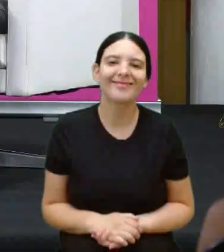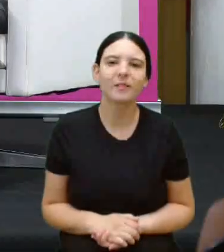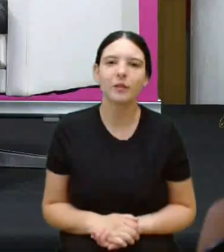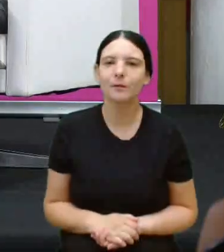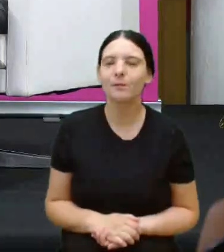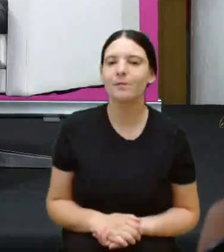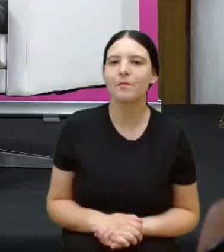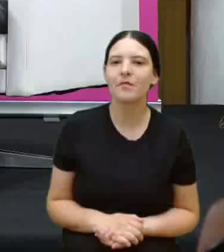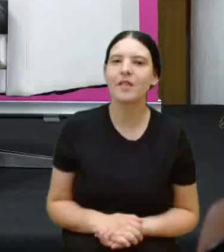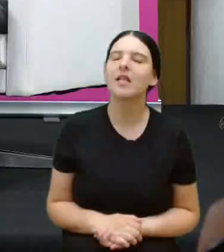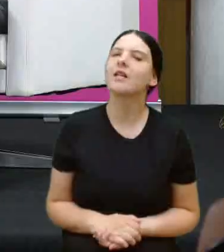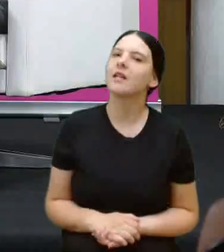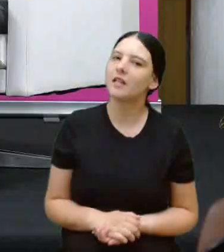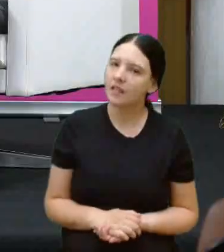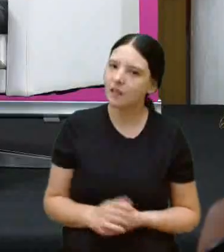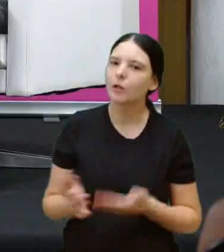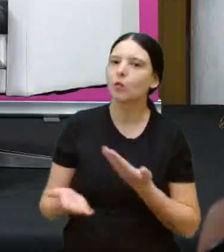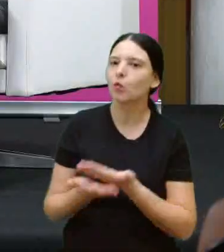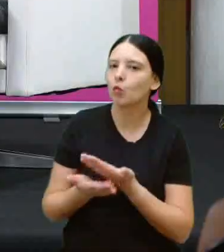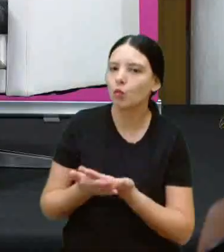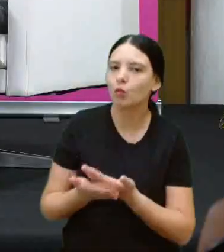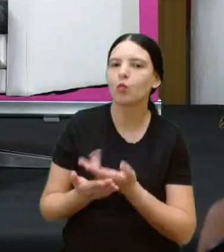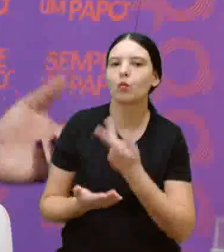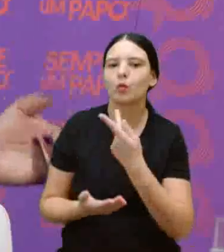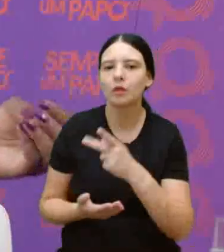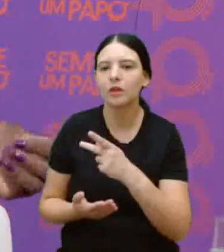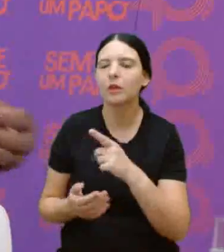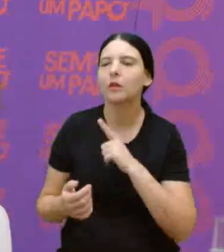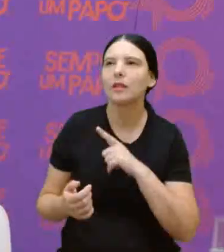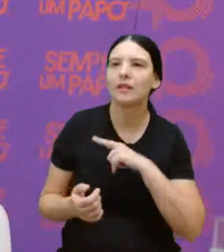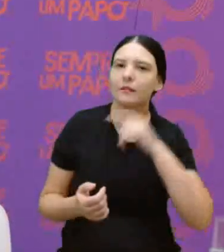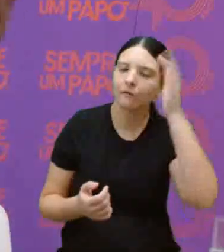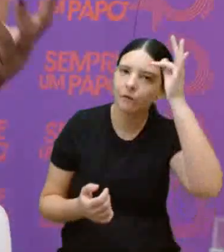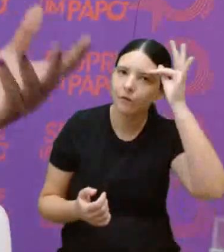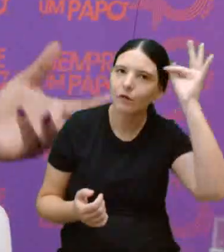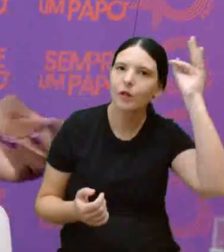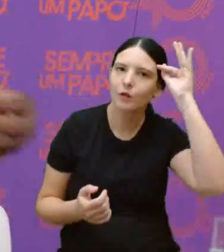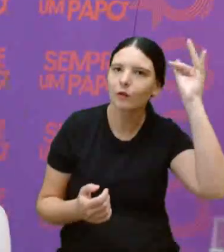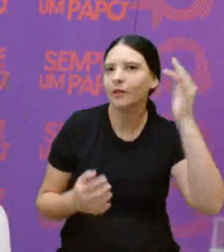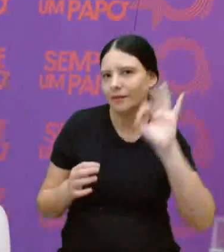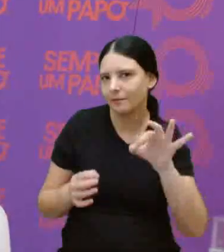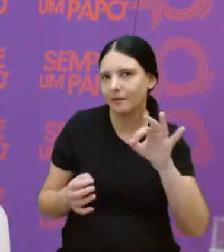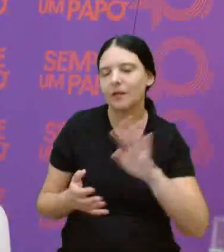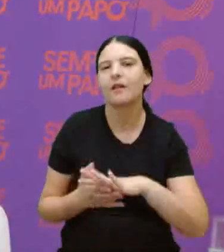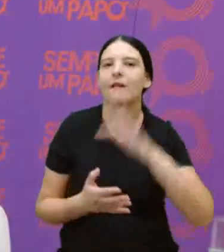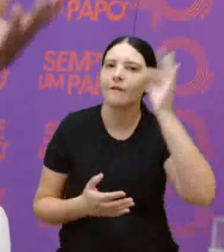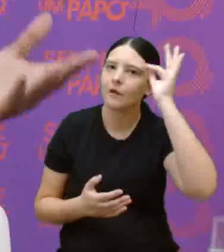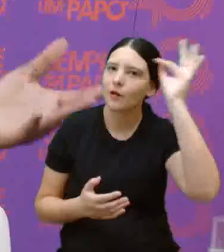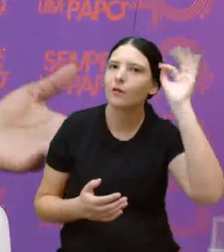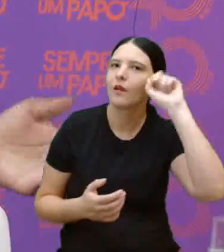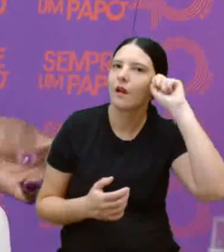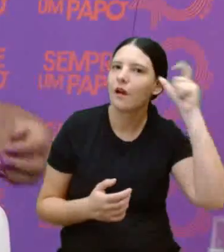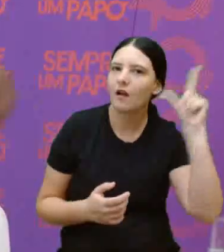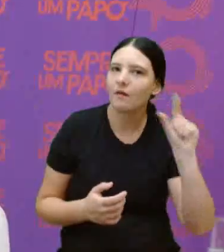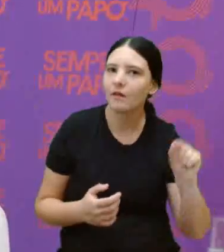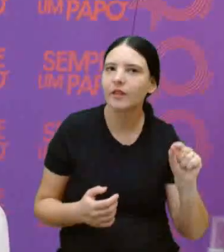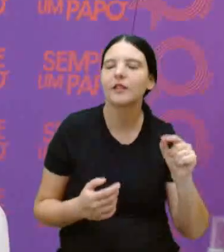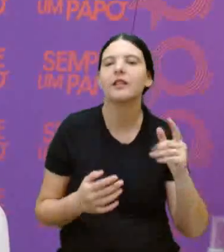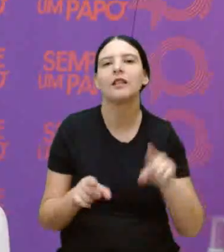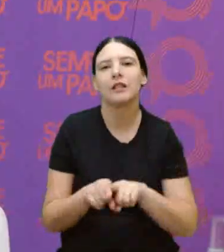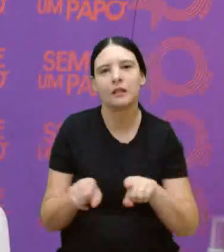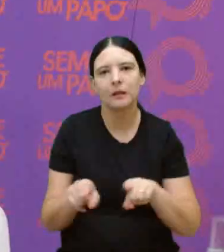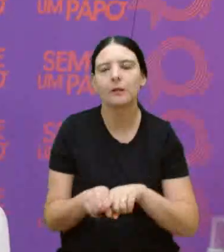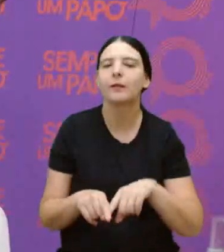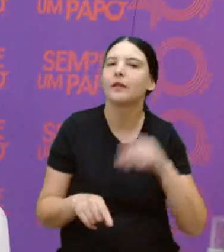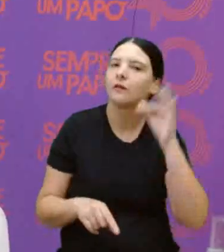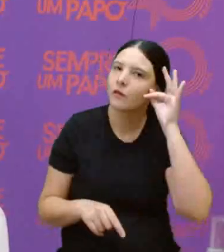dos seus estudos, né, você traz muito as filosofias, né? A filosofia africana, a filosofia da educação,